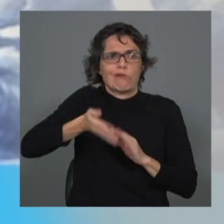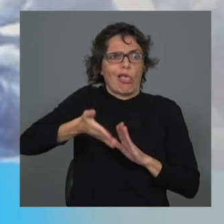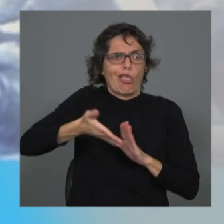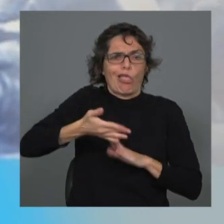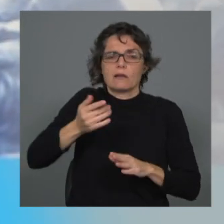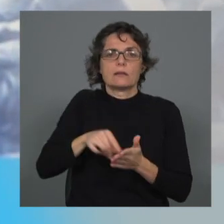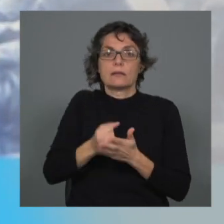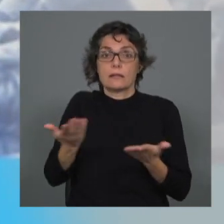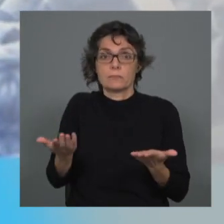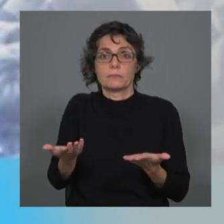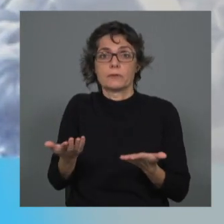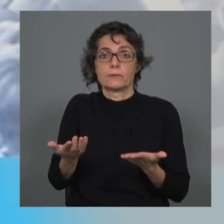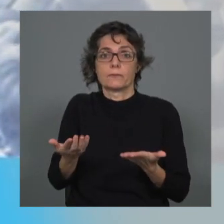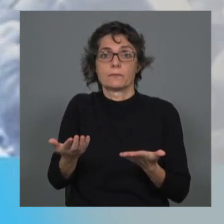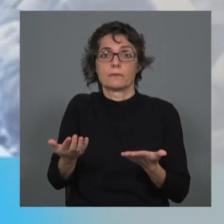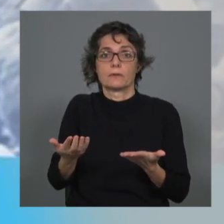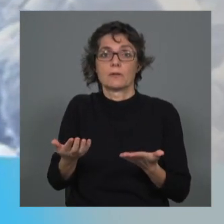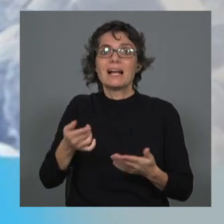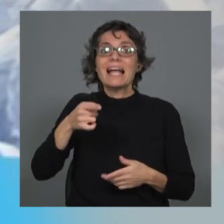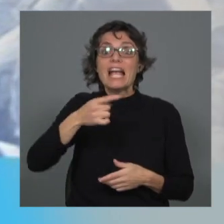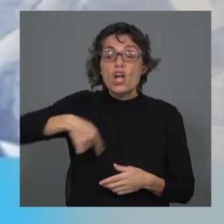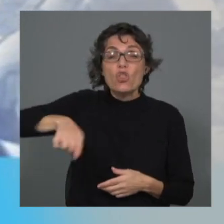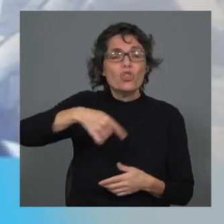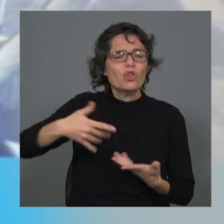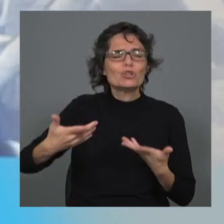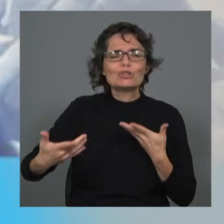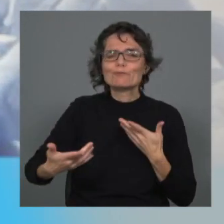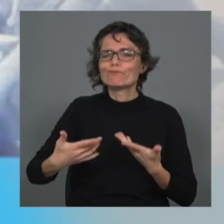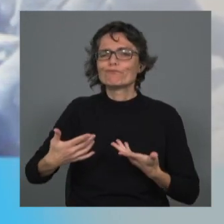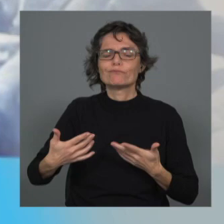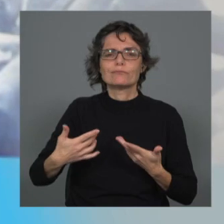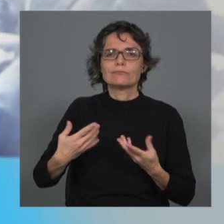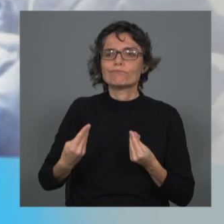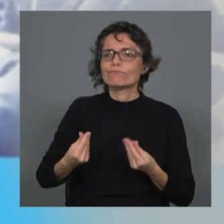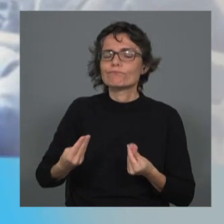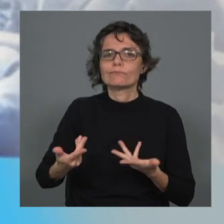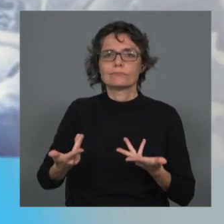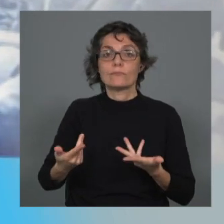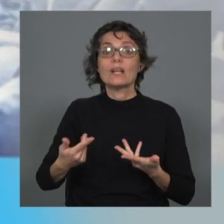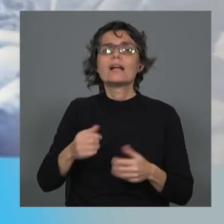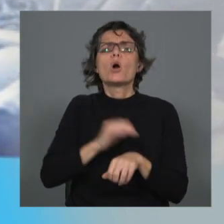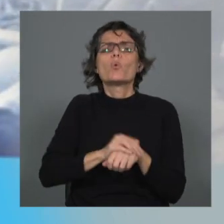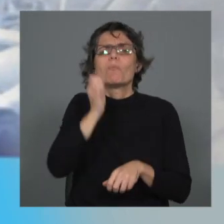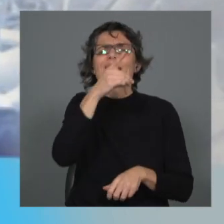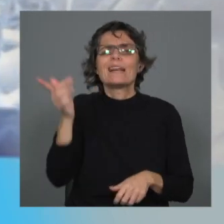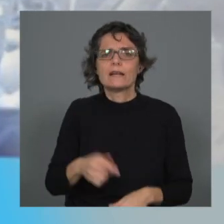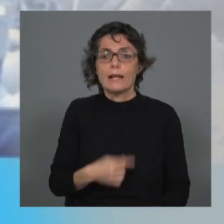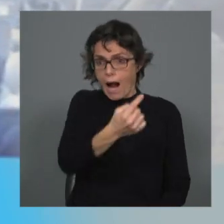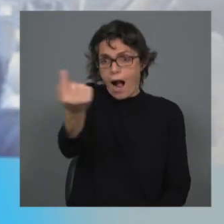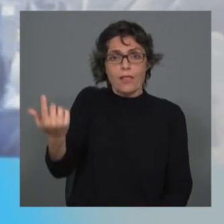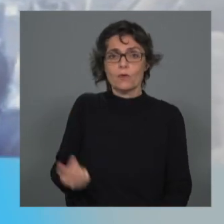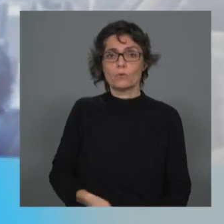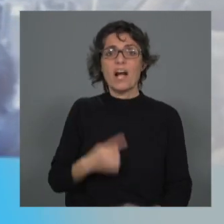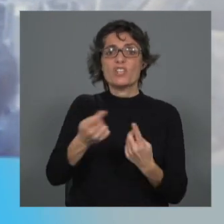que... e todos... É também demasiado isolada, não é? Exatamente. Todos temos culpa disso. Nós não podemos dizer, não, são os